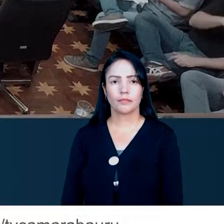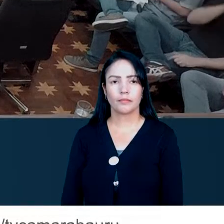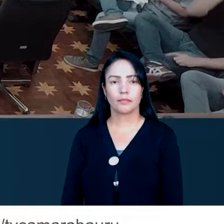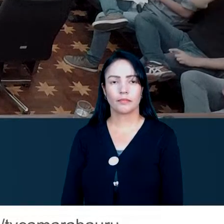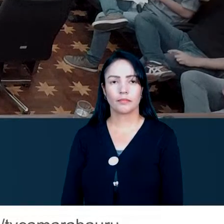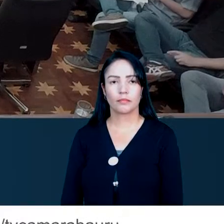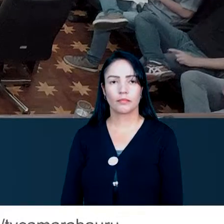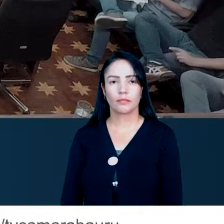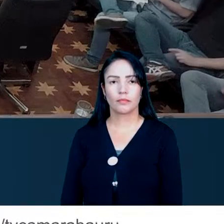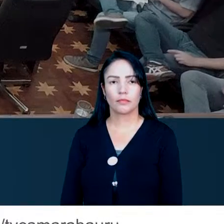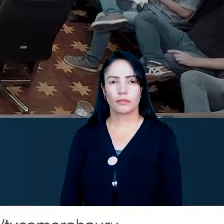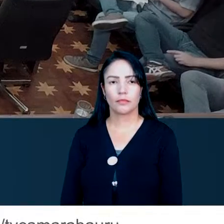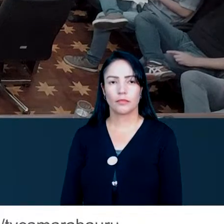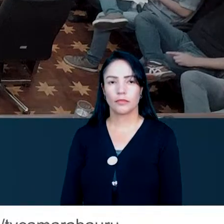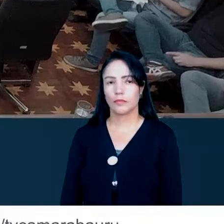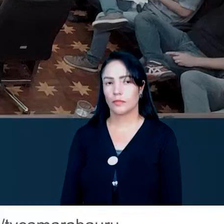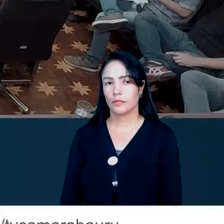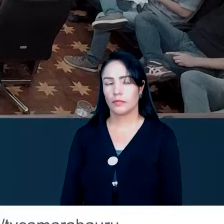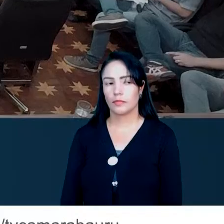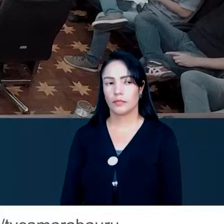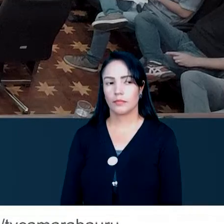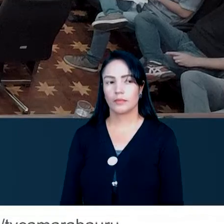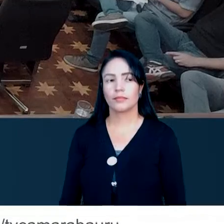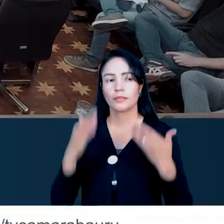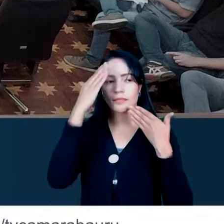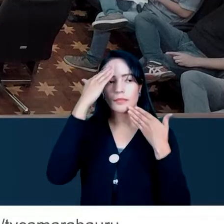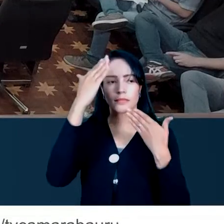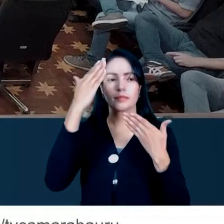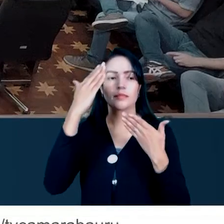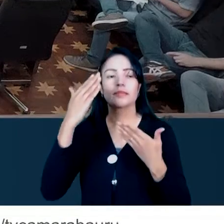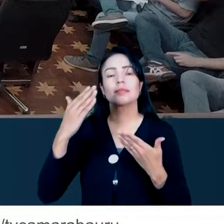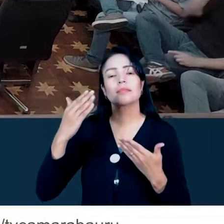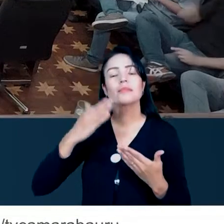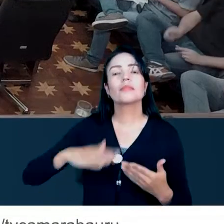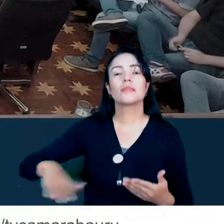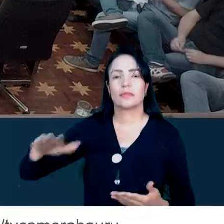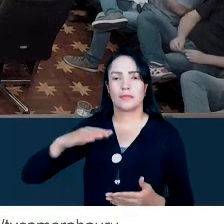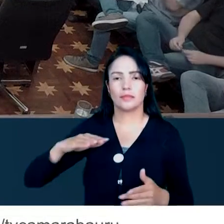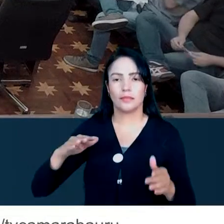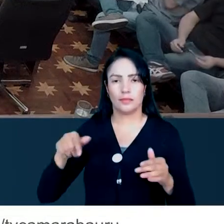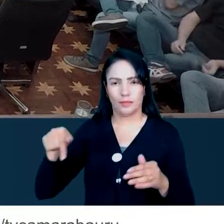Agradecemos a presença de todos e damos por encerrada esta entrega.